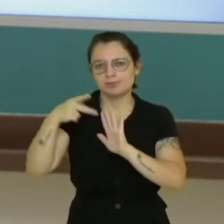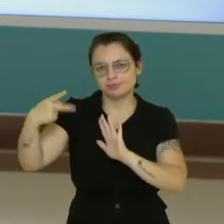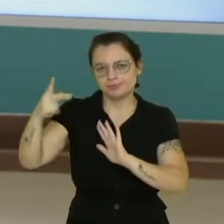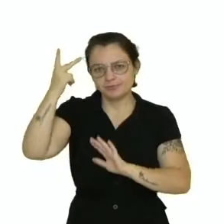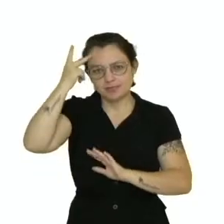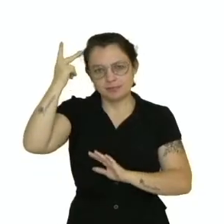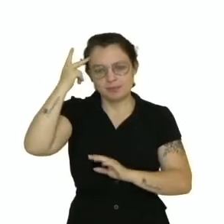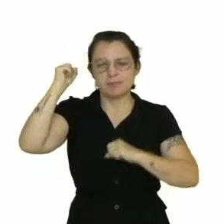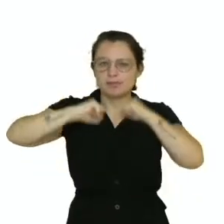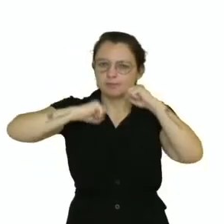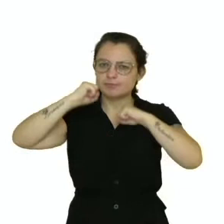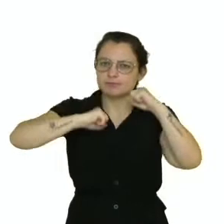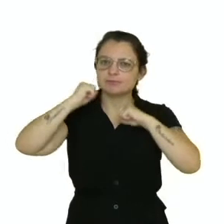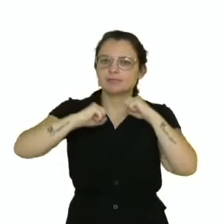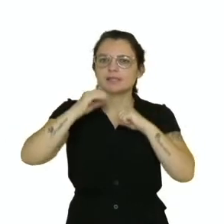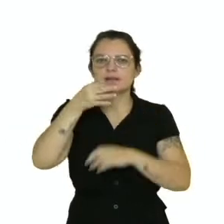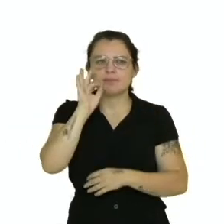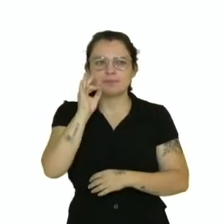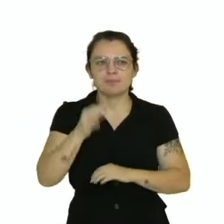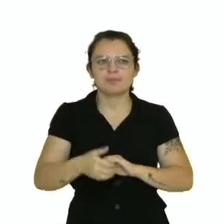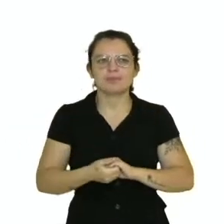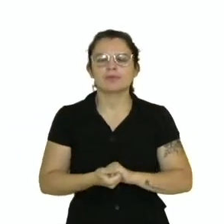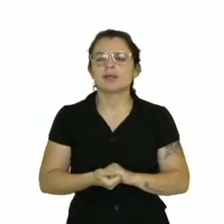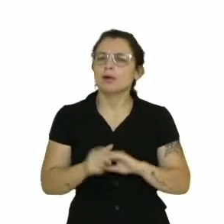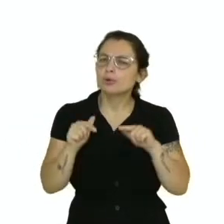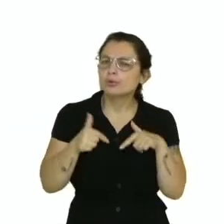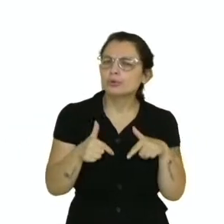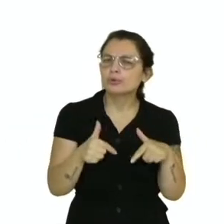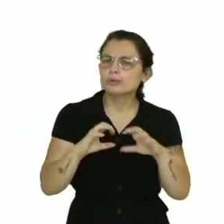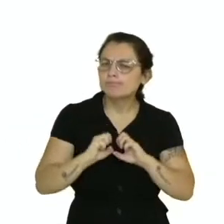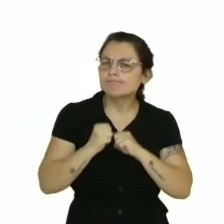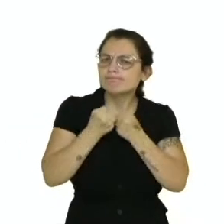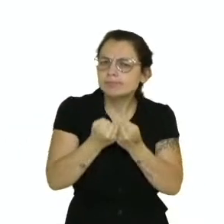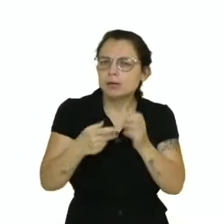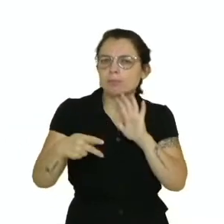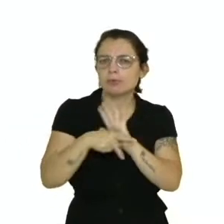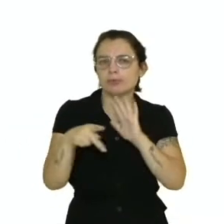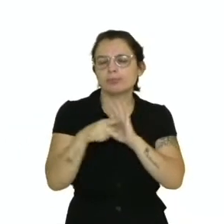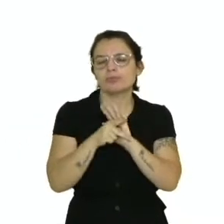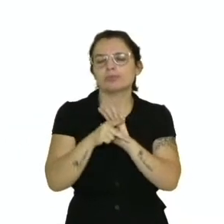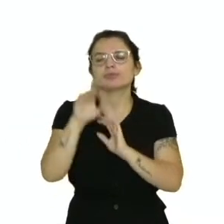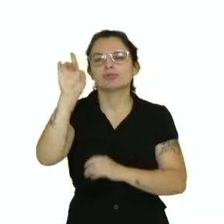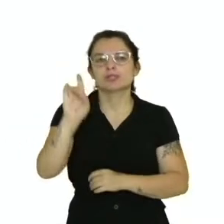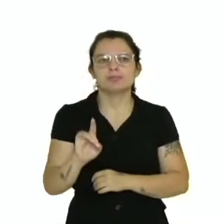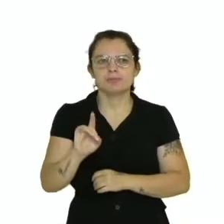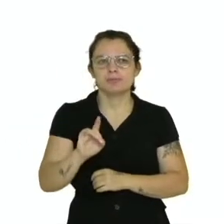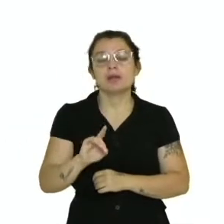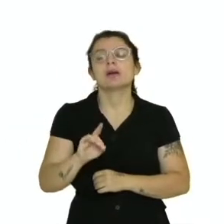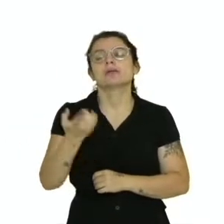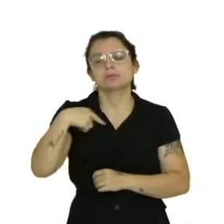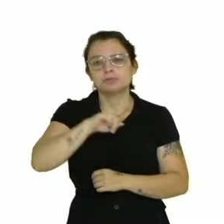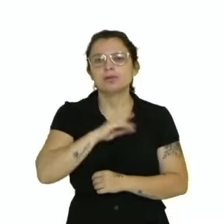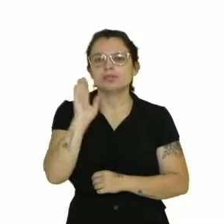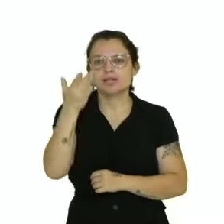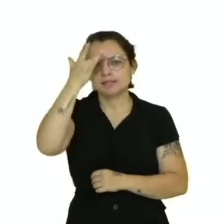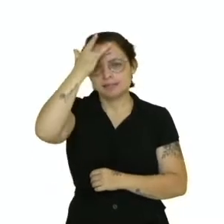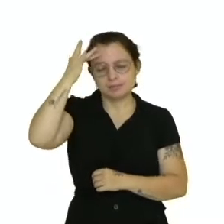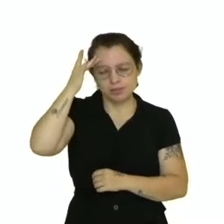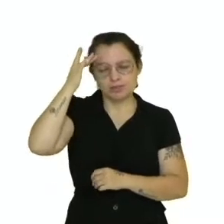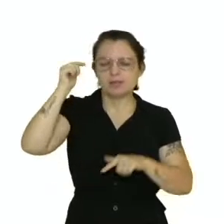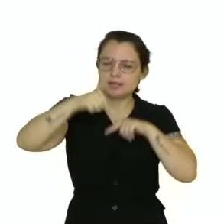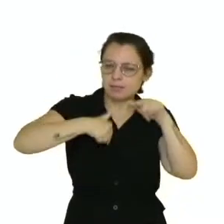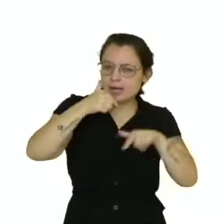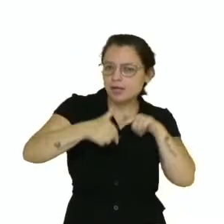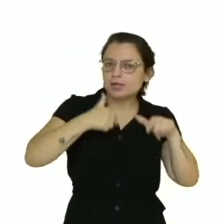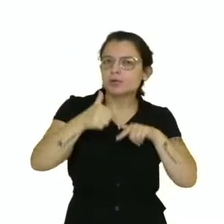industrialização. Tá? Luta por direitos. Atualmente, os trabalhadores possuem direitos trabalhistas. Entretanto,